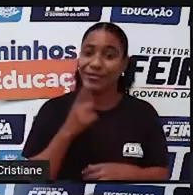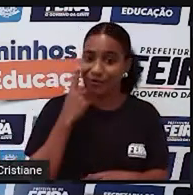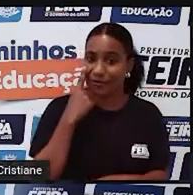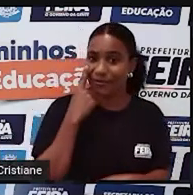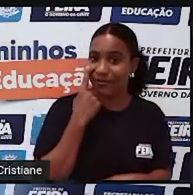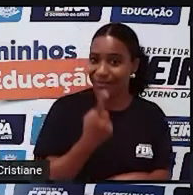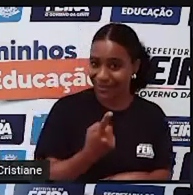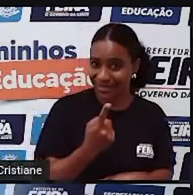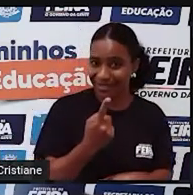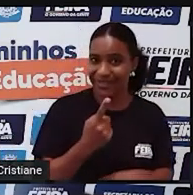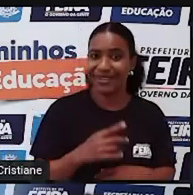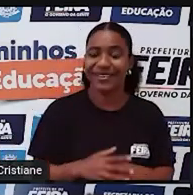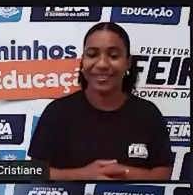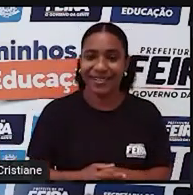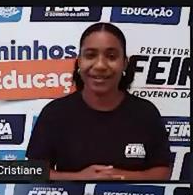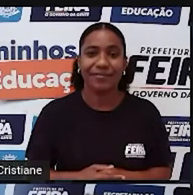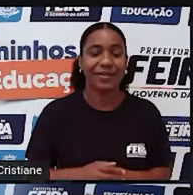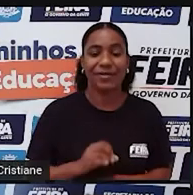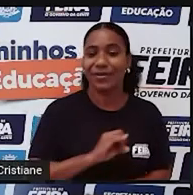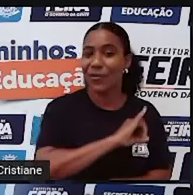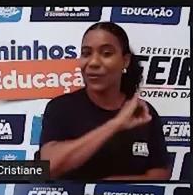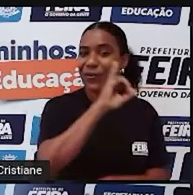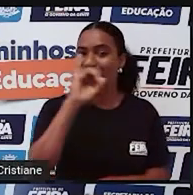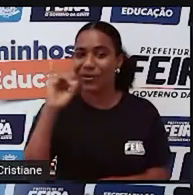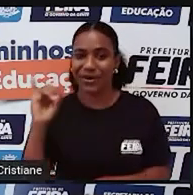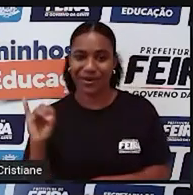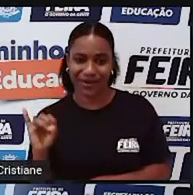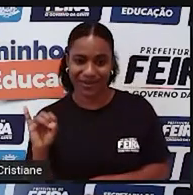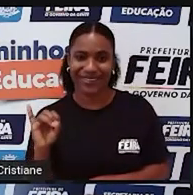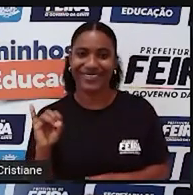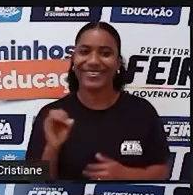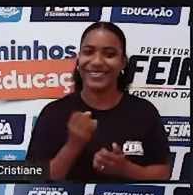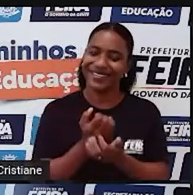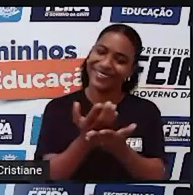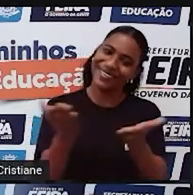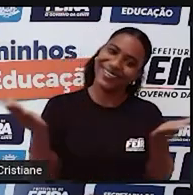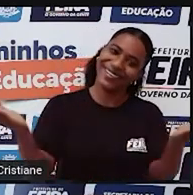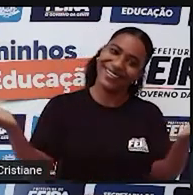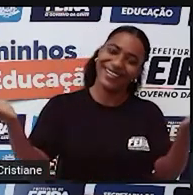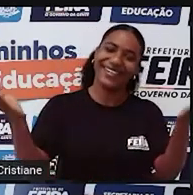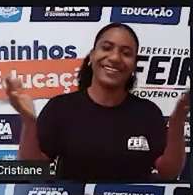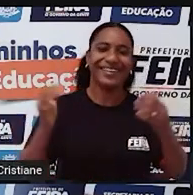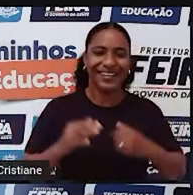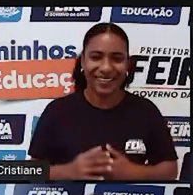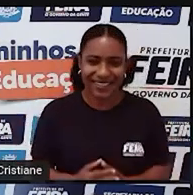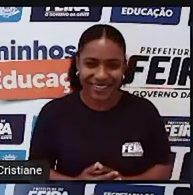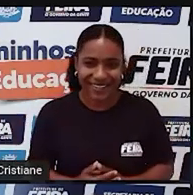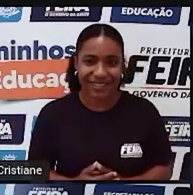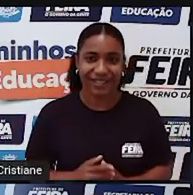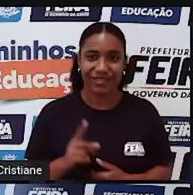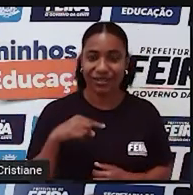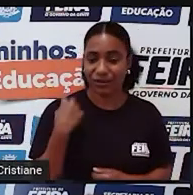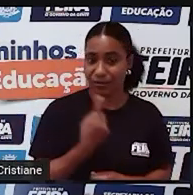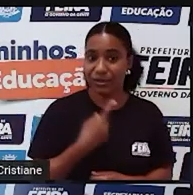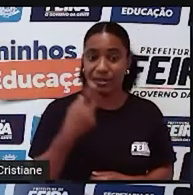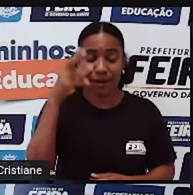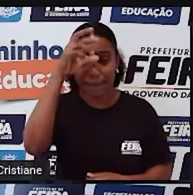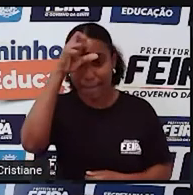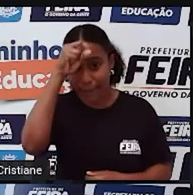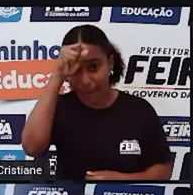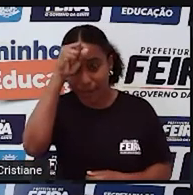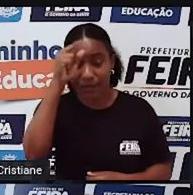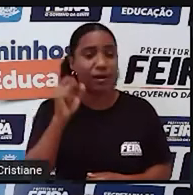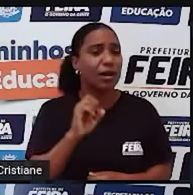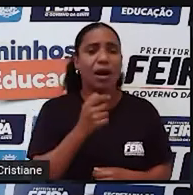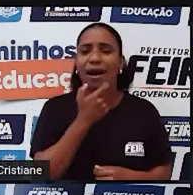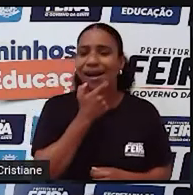que eu já começo a atividade cumprimentando vocês. Olá, todo mundo! Vamos aprender a como cumprimentar em